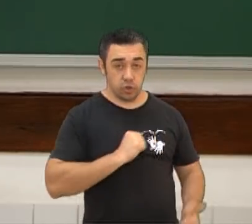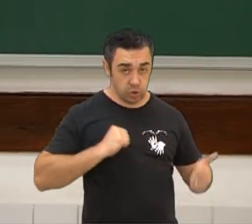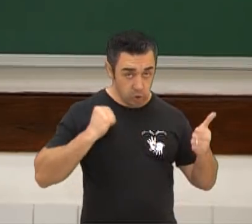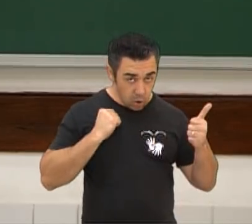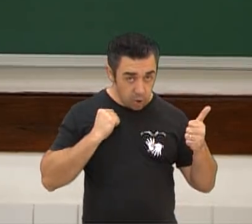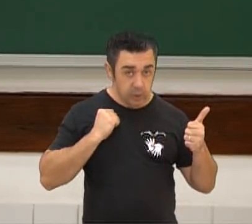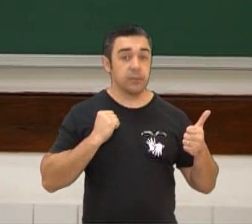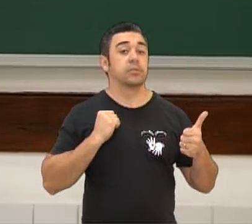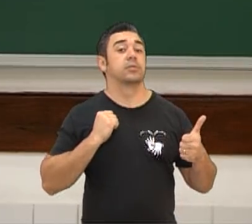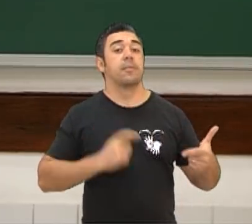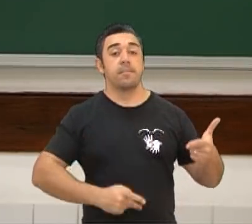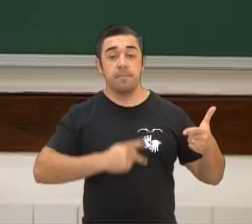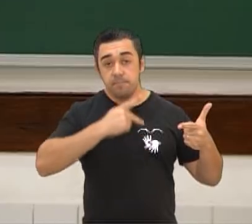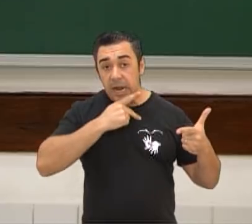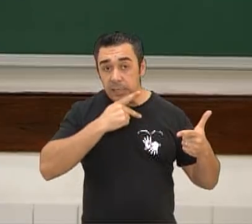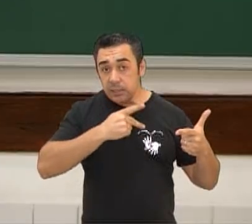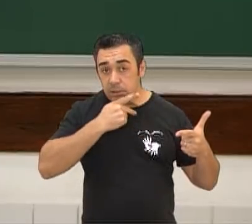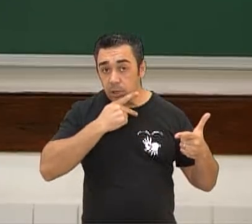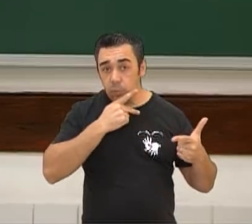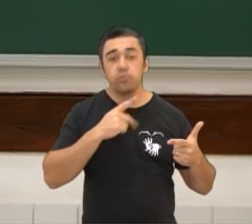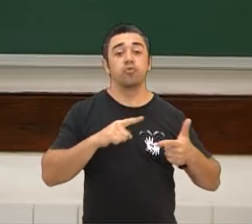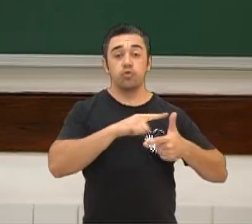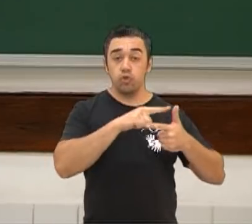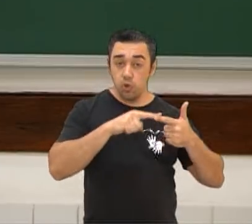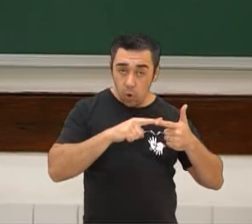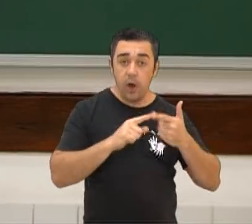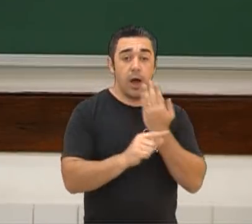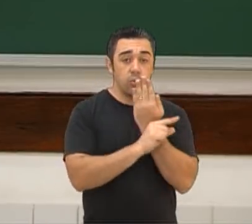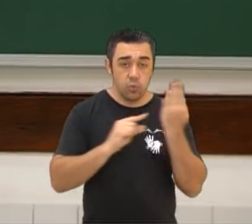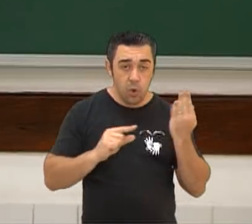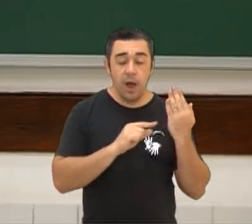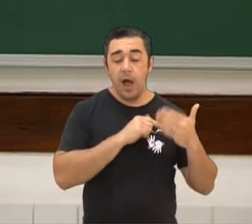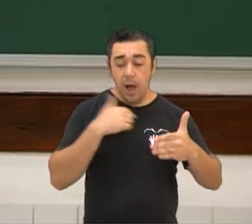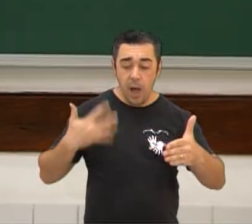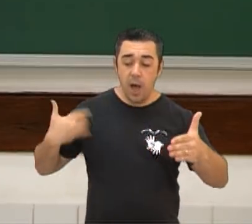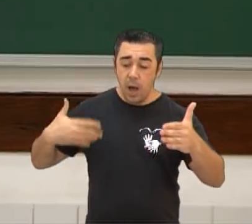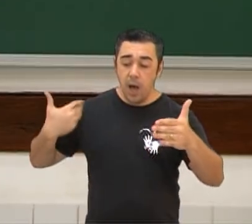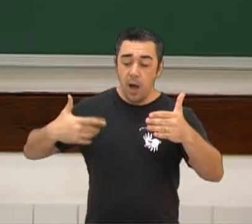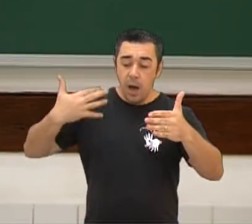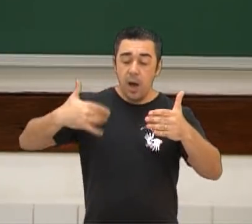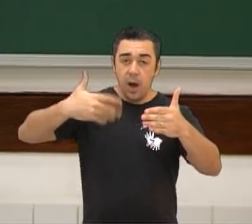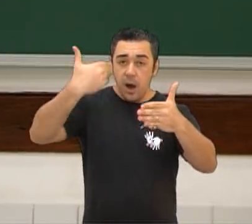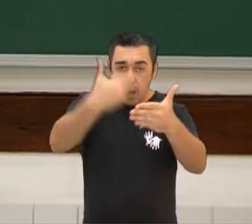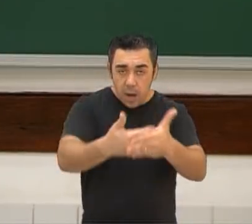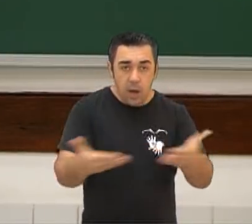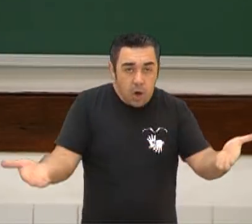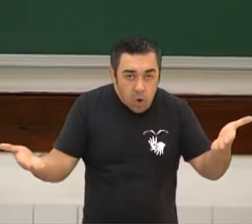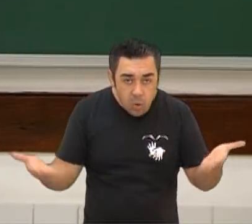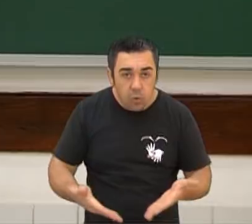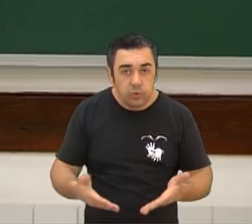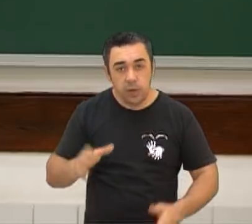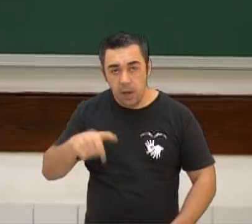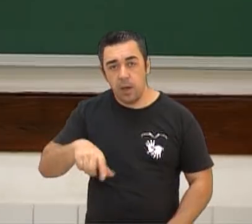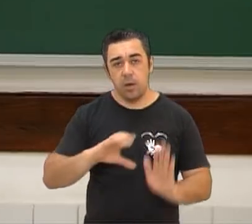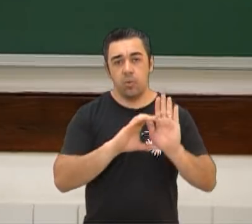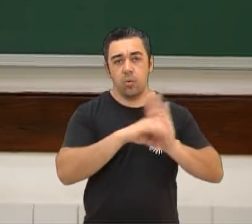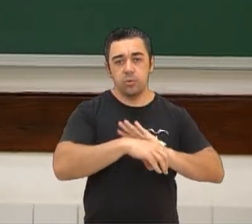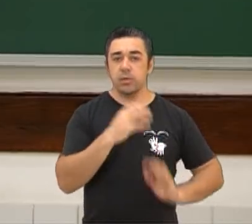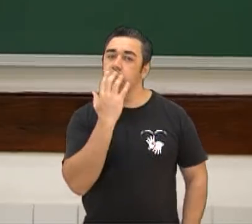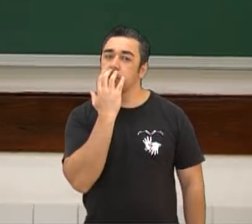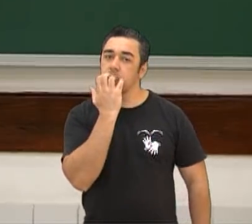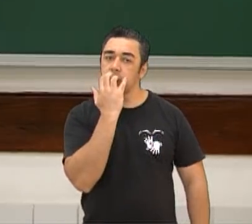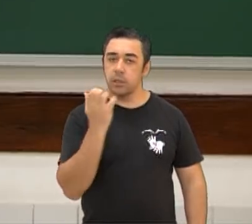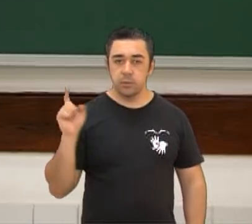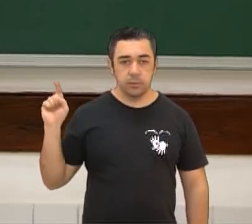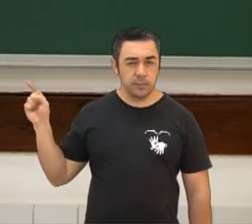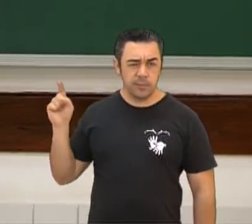a filosofia do Nietzsche, e acompanha a humanidade até hoje. Tá? Esse é o principal conceito aqui dentro da filosofia do Nietzsche. Tá?